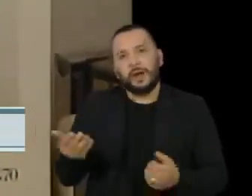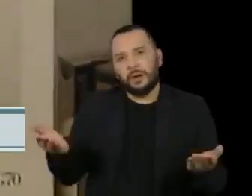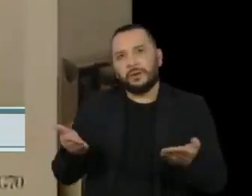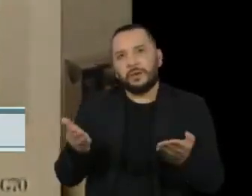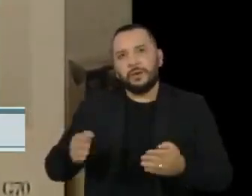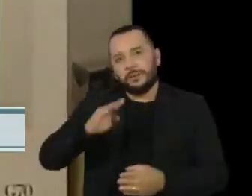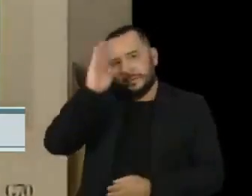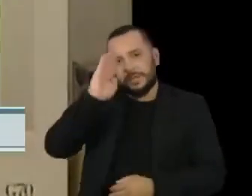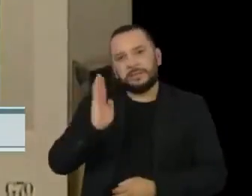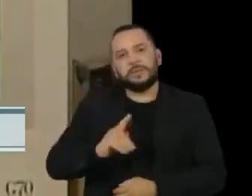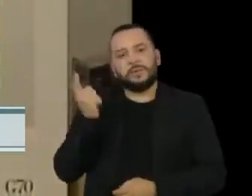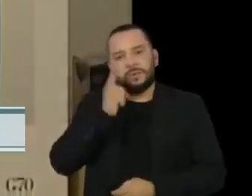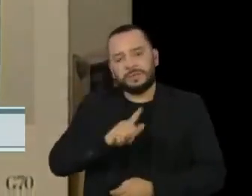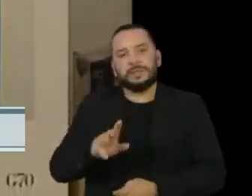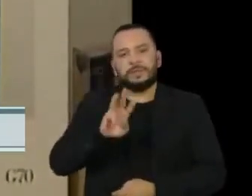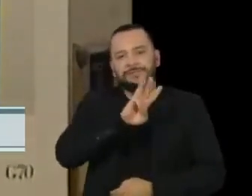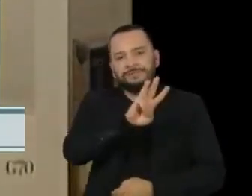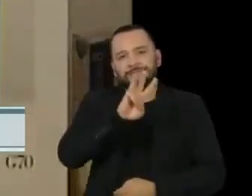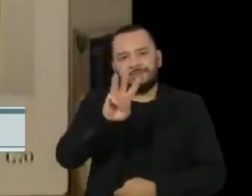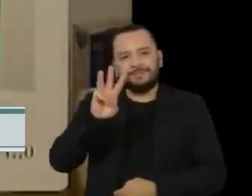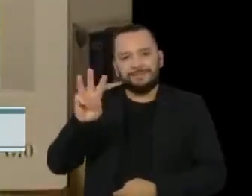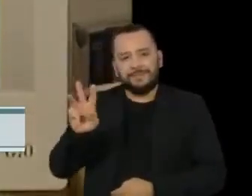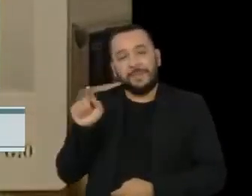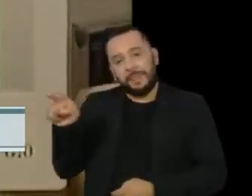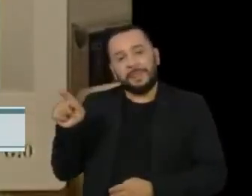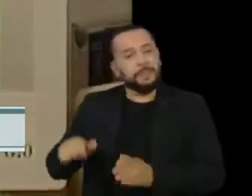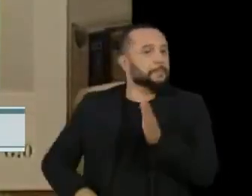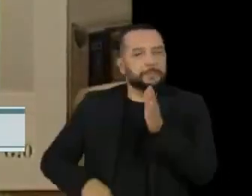World Wide Web por ter sido o primeiro quando a